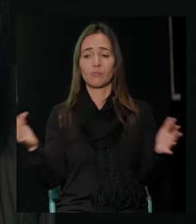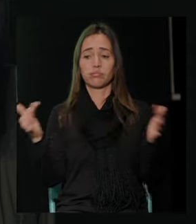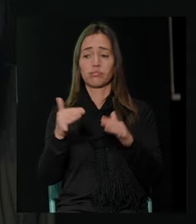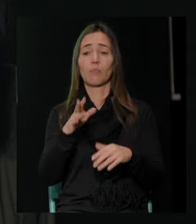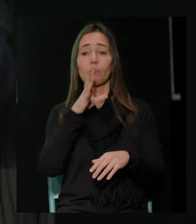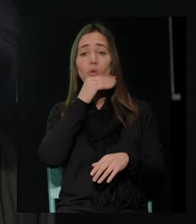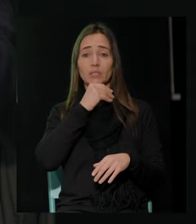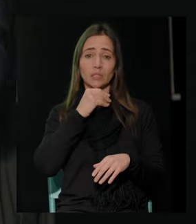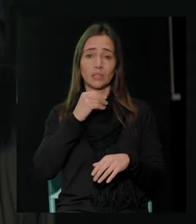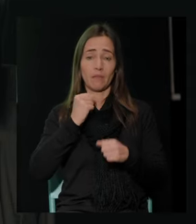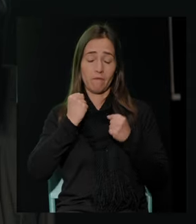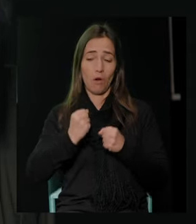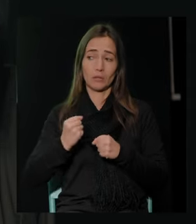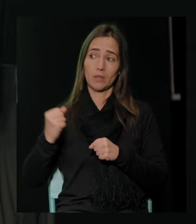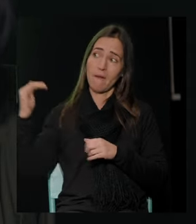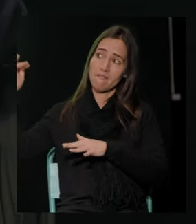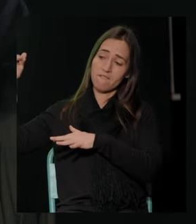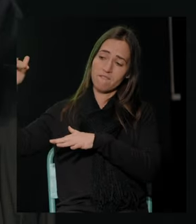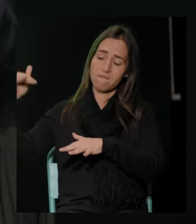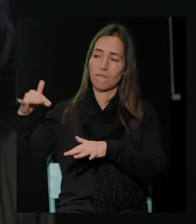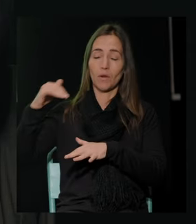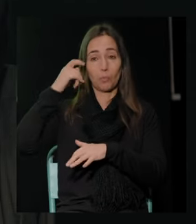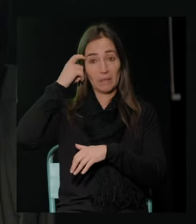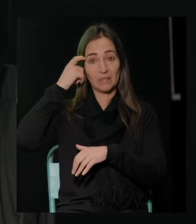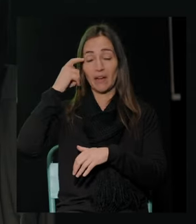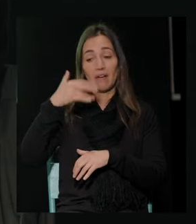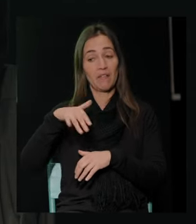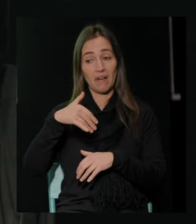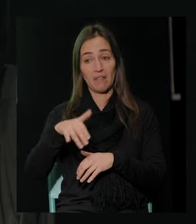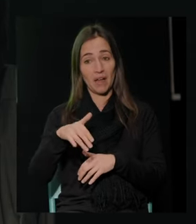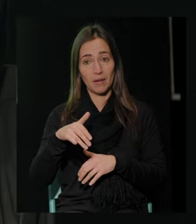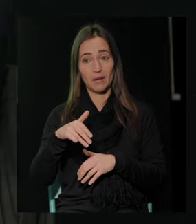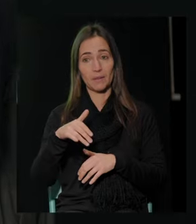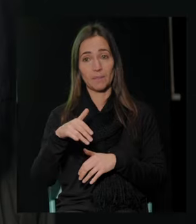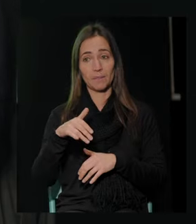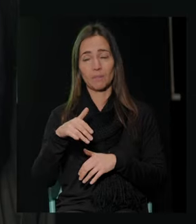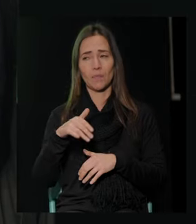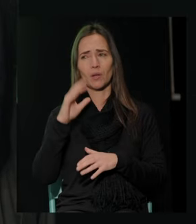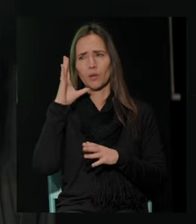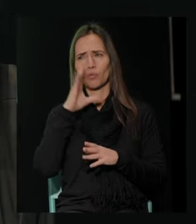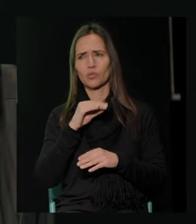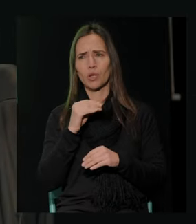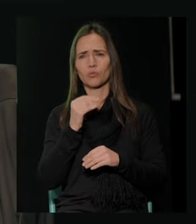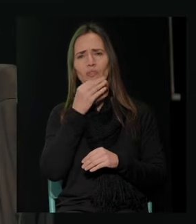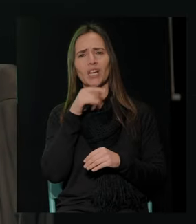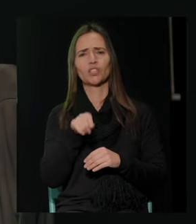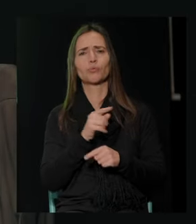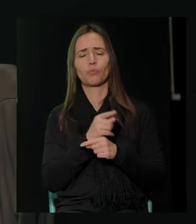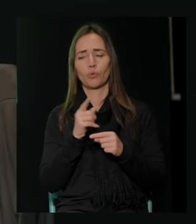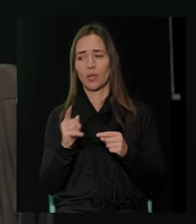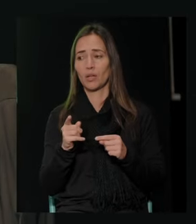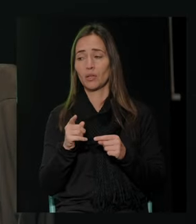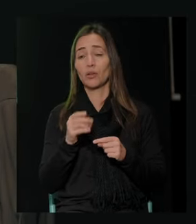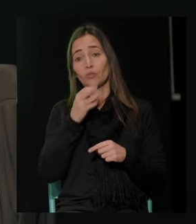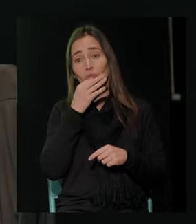e veio a polícia de choque a descer por aquelas colinas abaixo. Eu pensei, pronto, isto vai... Eu já nem sei porque estou a falar nisto. Estou a falar nisto